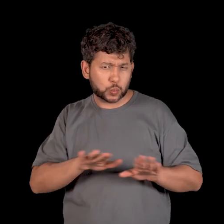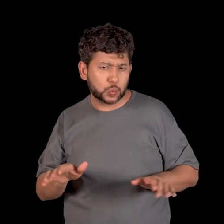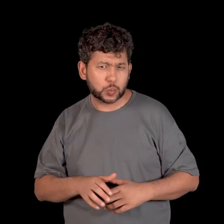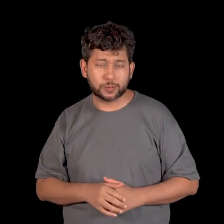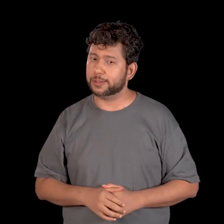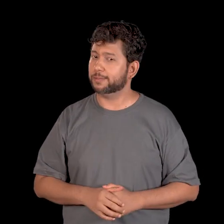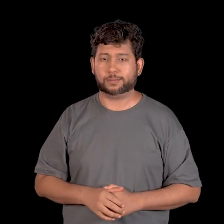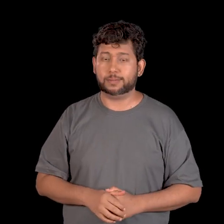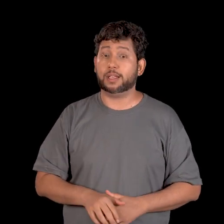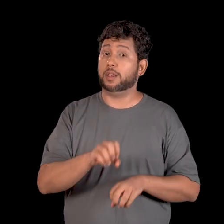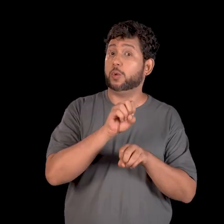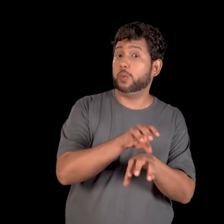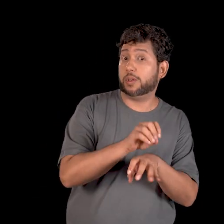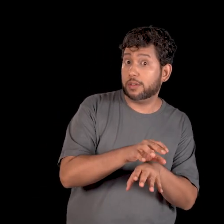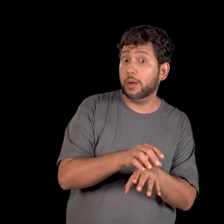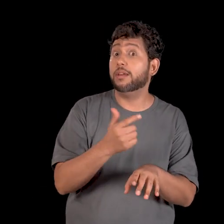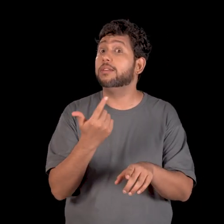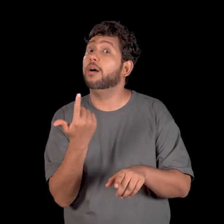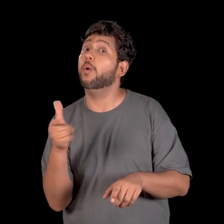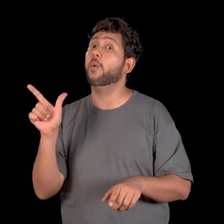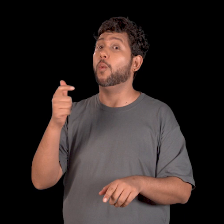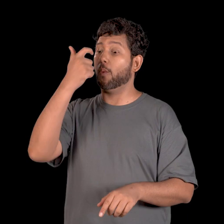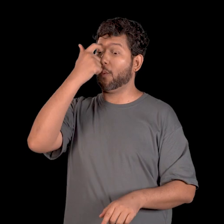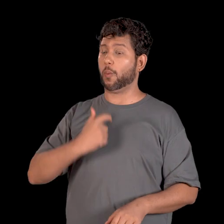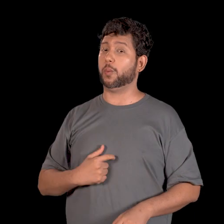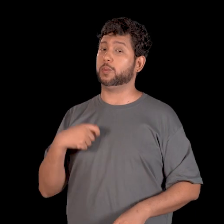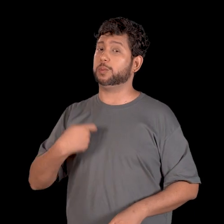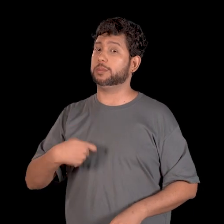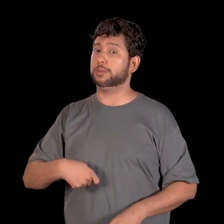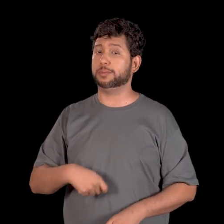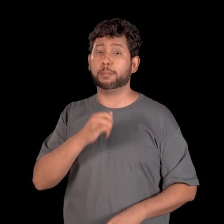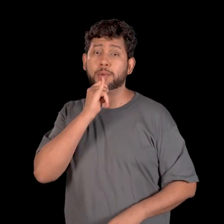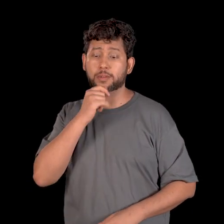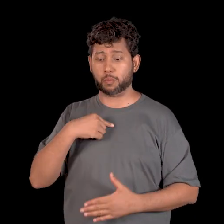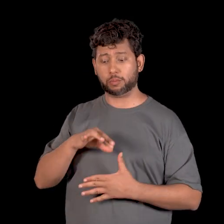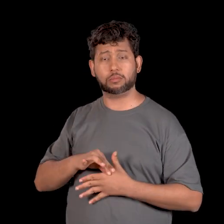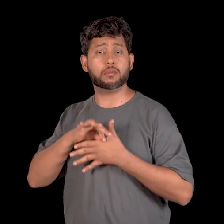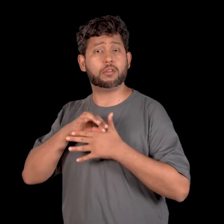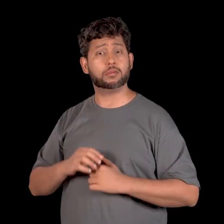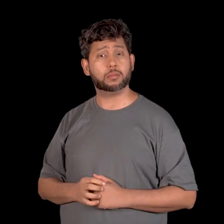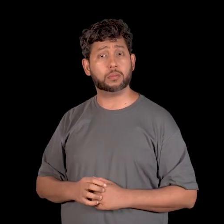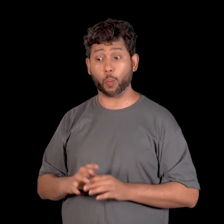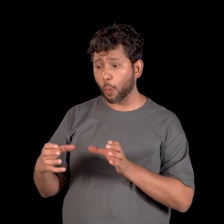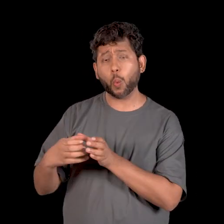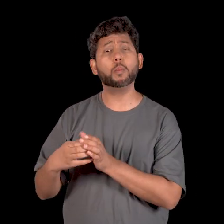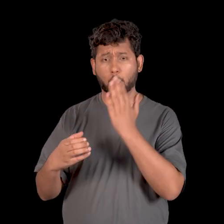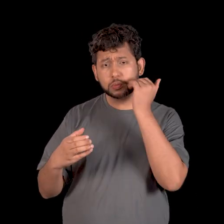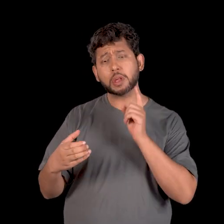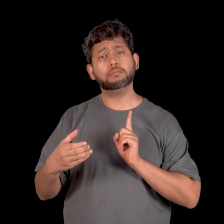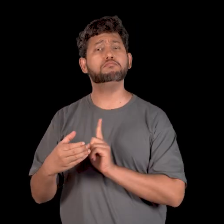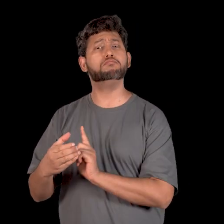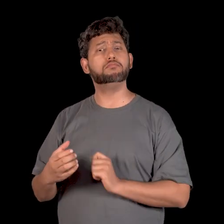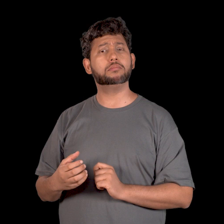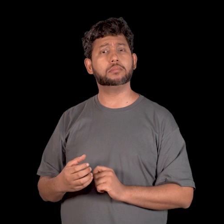ressalva importante é que a educação não é tudo, pois precisa sempre estar acompanhada de outras habilidades interpessoais, como as capacidades